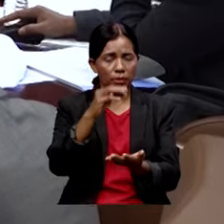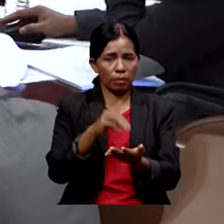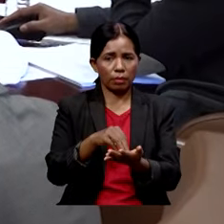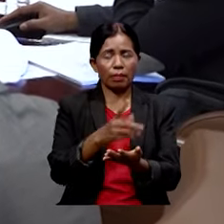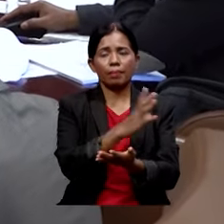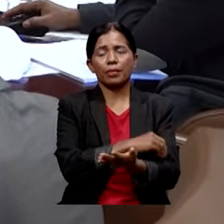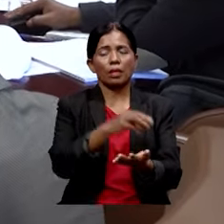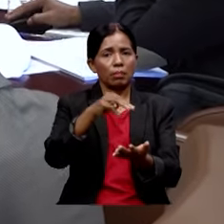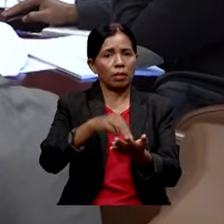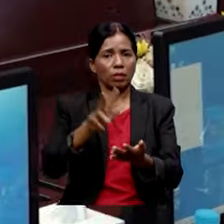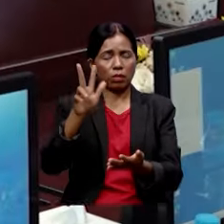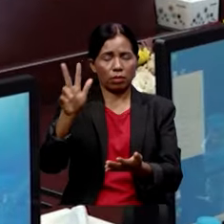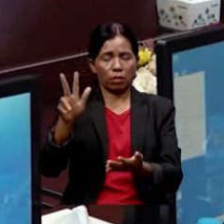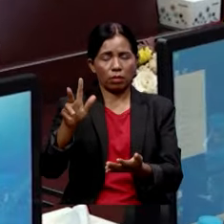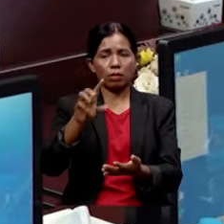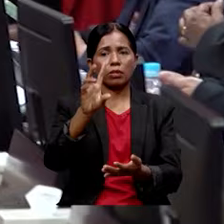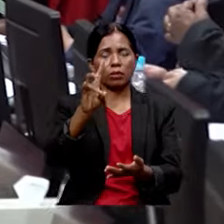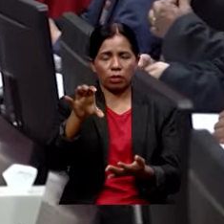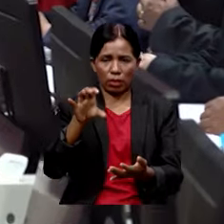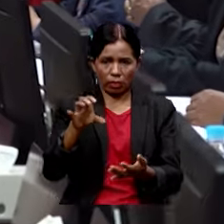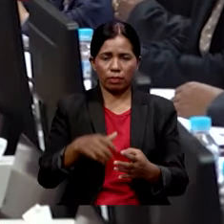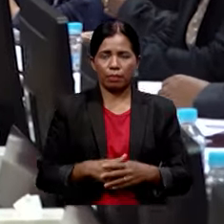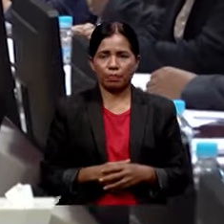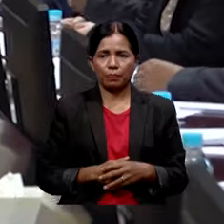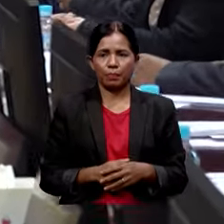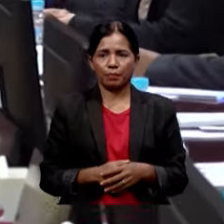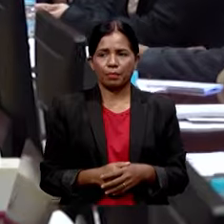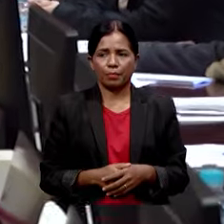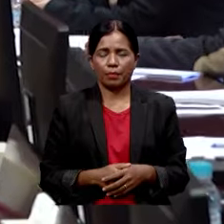desenvolvimento, milhão tolo atos rito recin. Luciano Amaral, Marito da Costa, Ziemen.